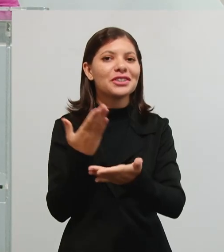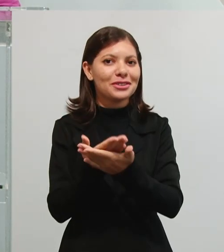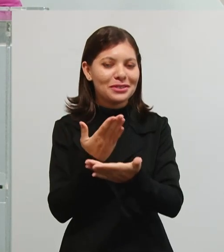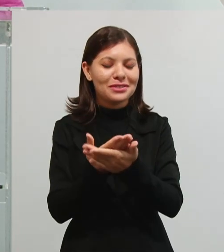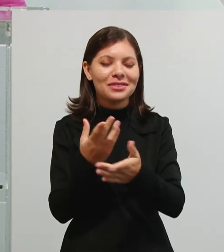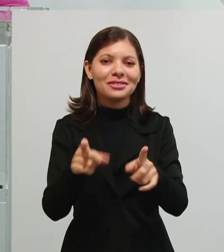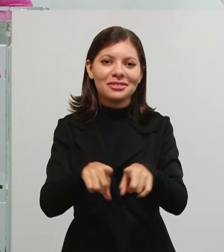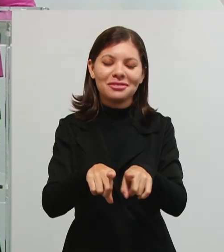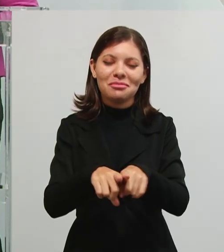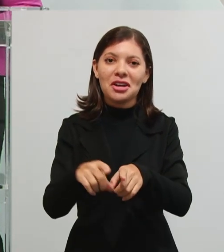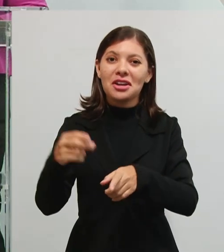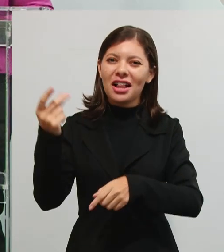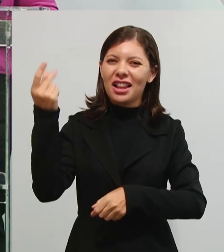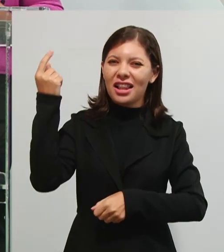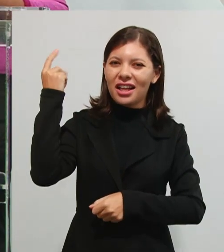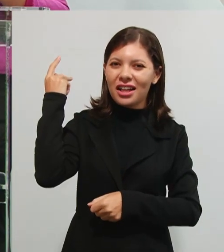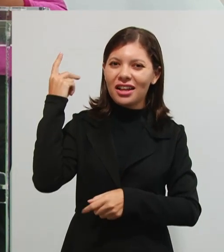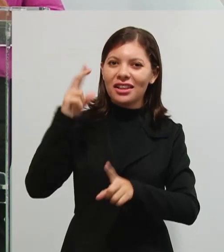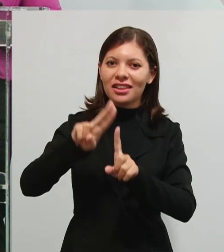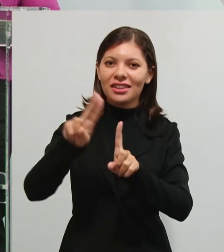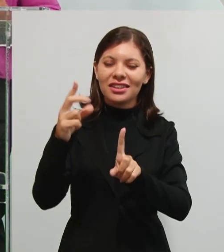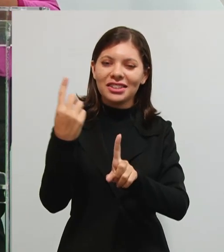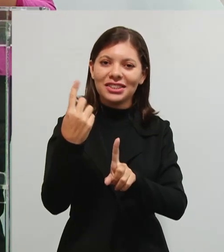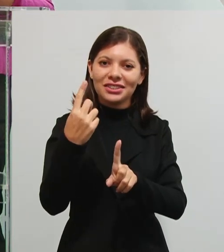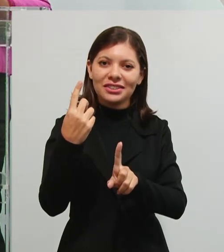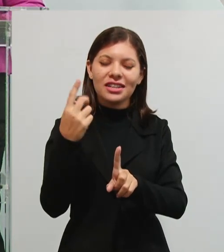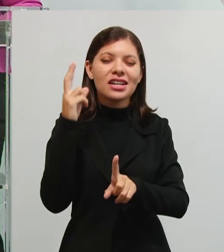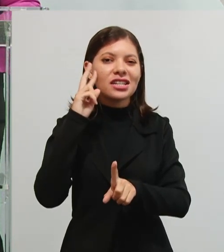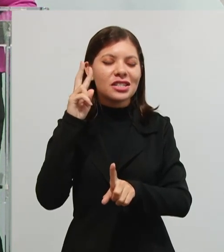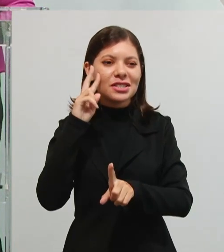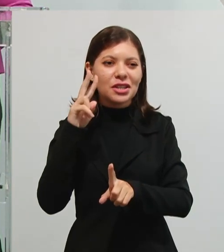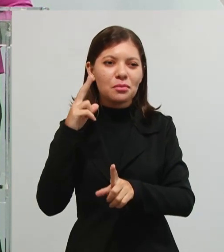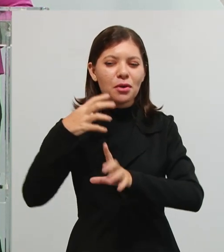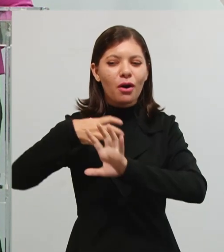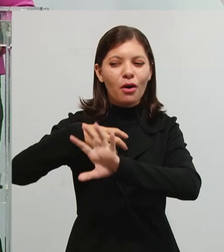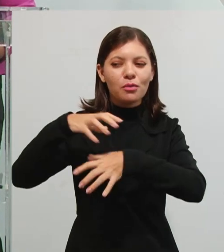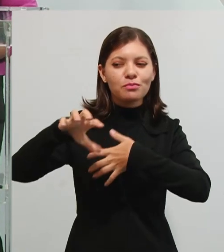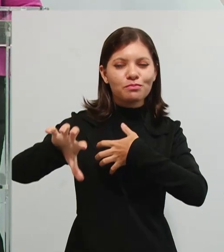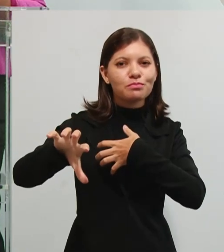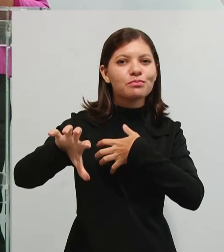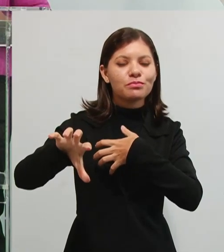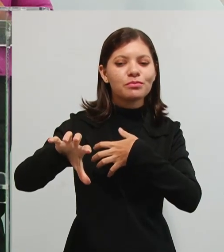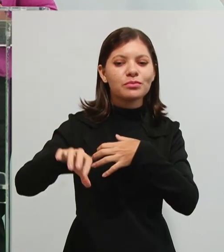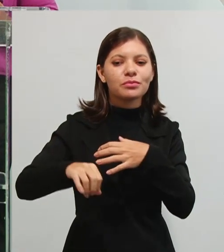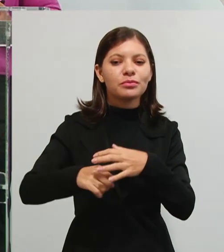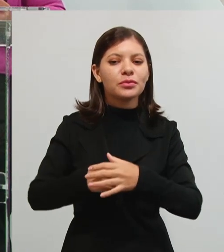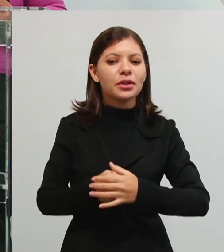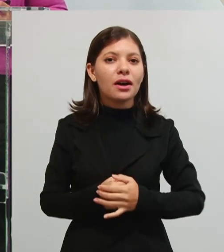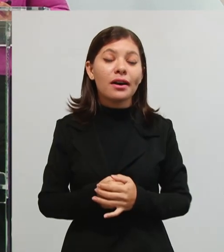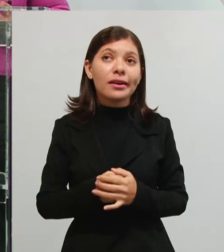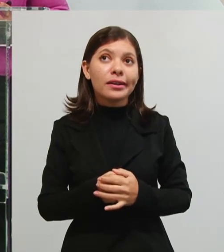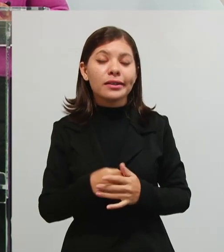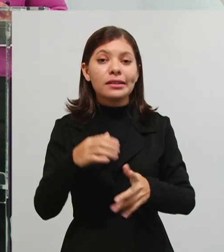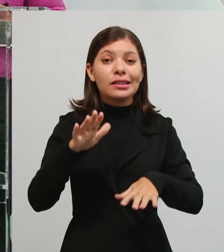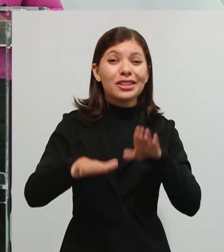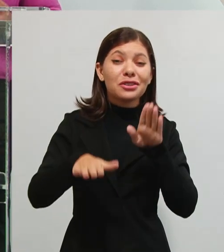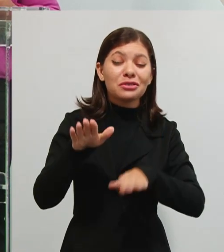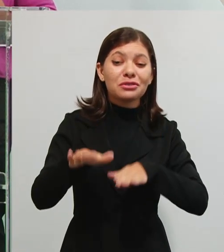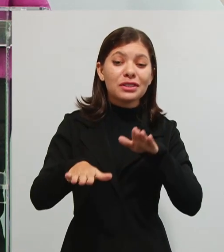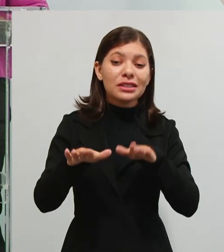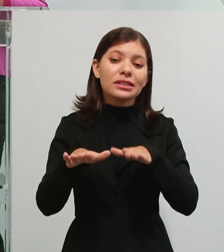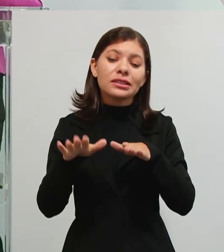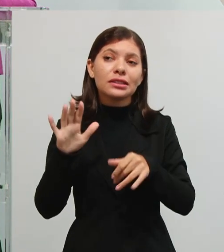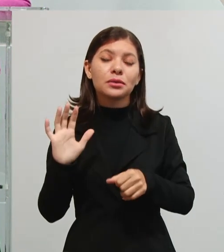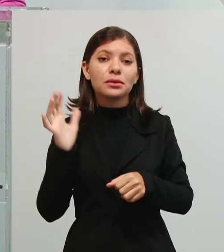também, correto? Então, você tem que sempre se colocar no lugar daquela pessoa. Pode ser que tenha acontecido um imprevisto.